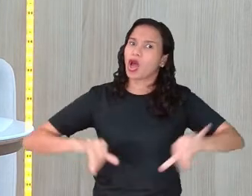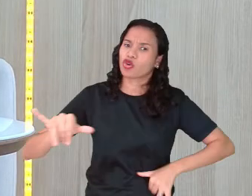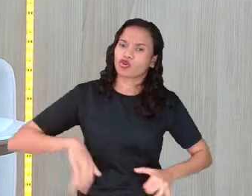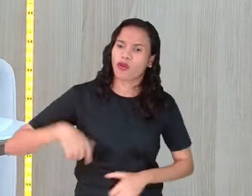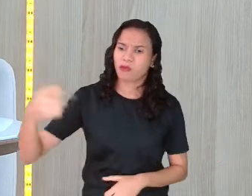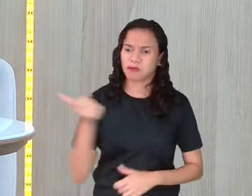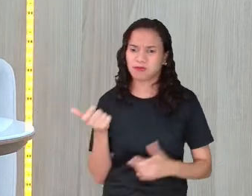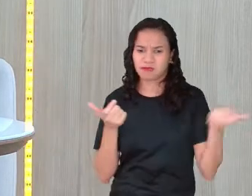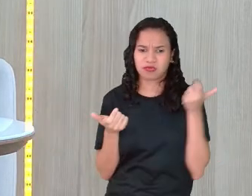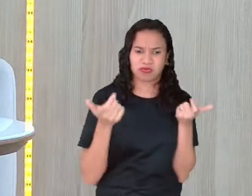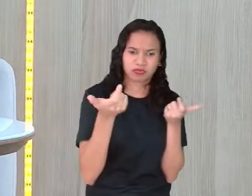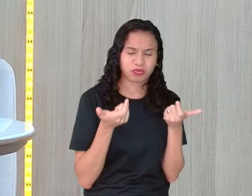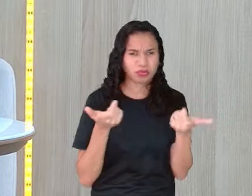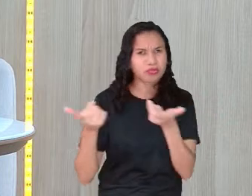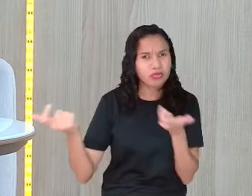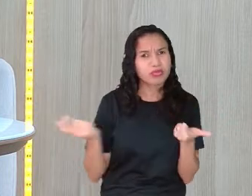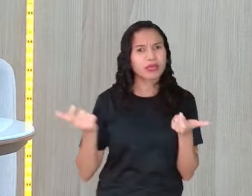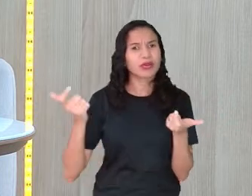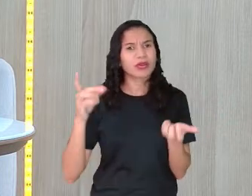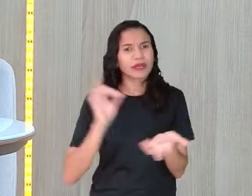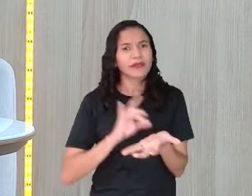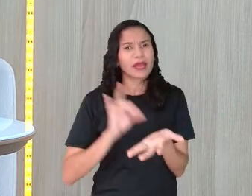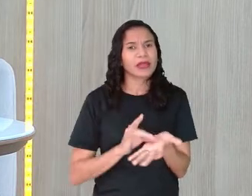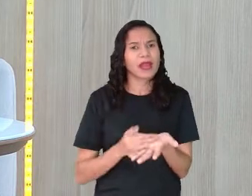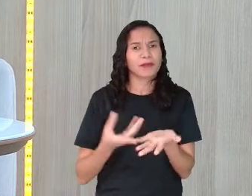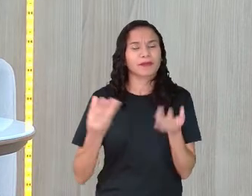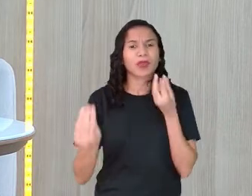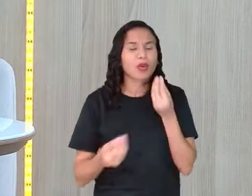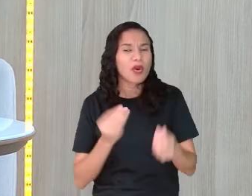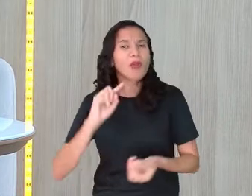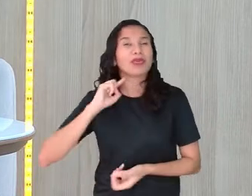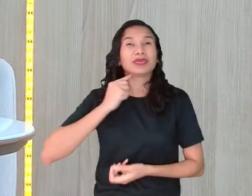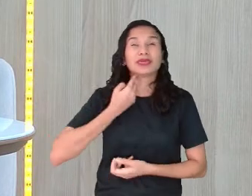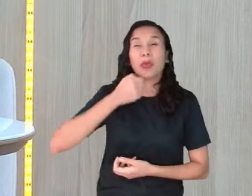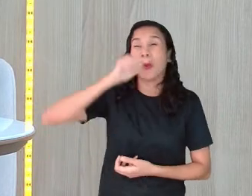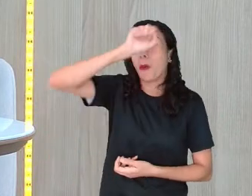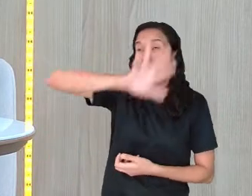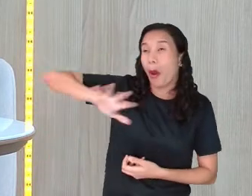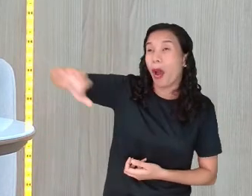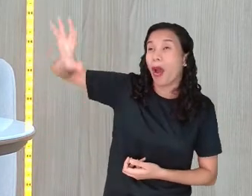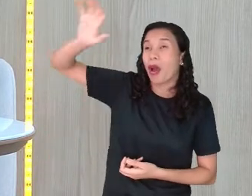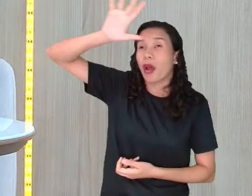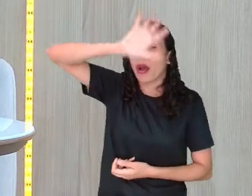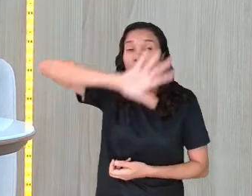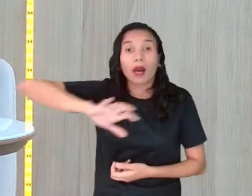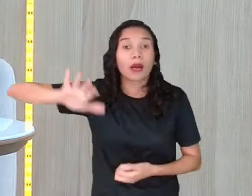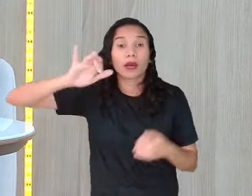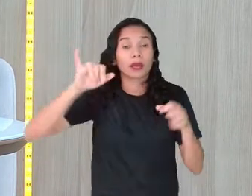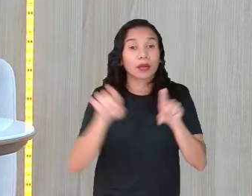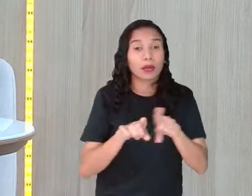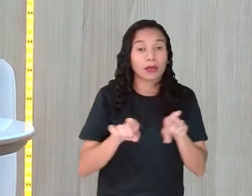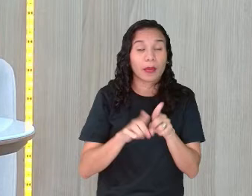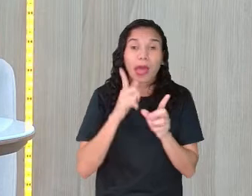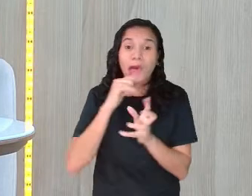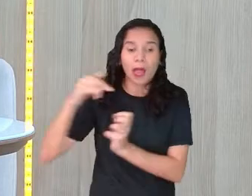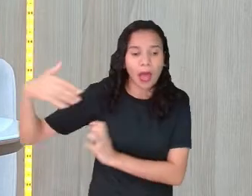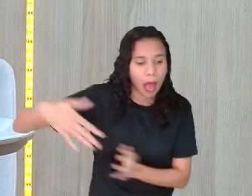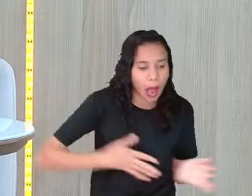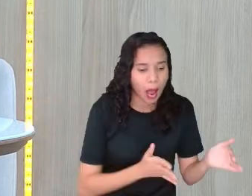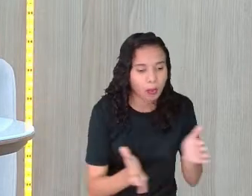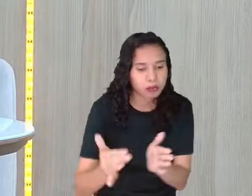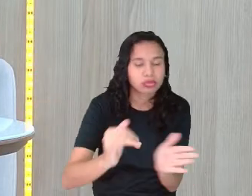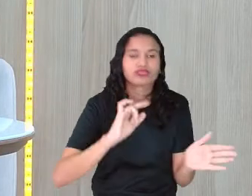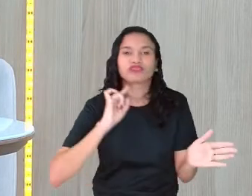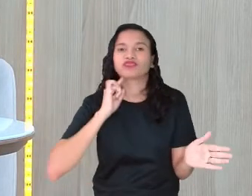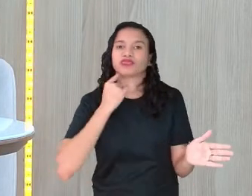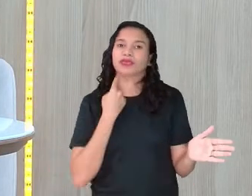as consequências aí. A gente sofre com a questão da poluição, né, nos nossos rios, a gente sofre